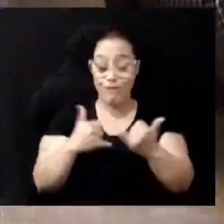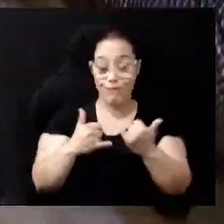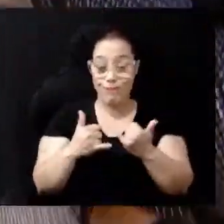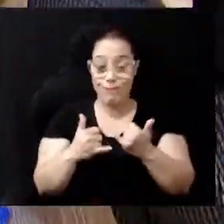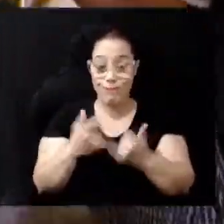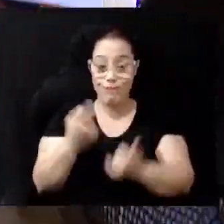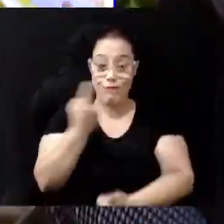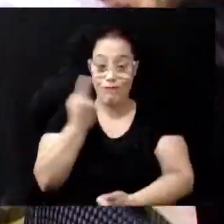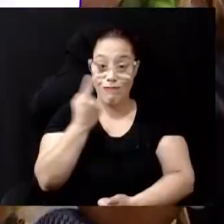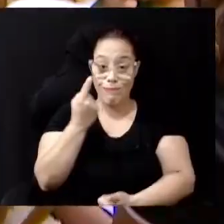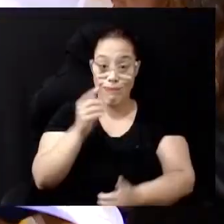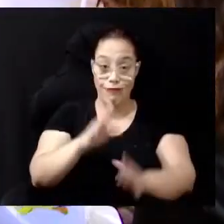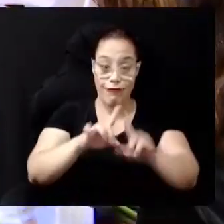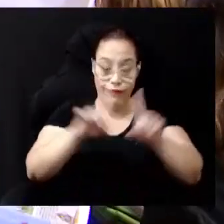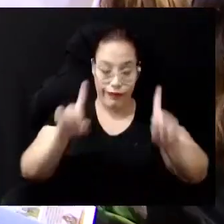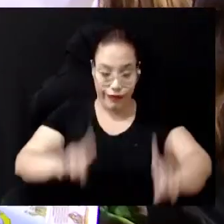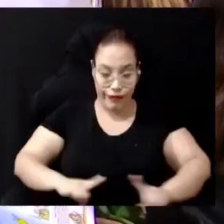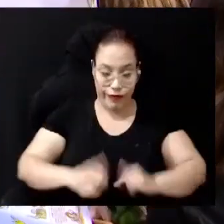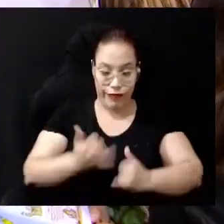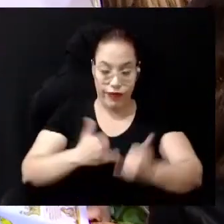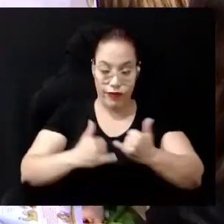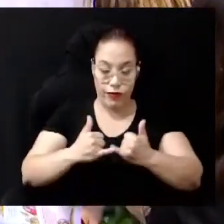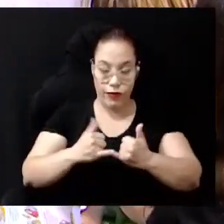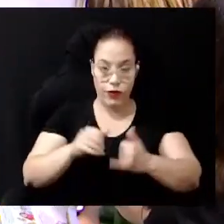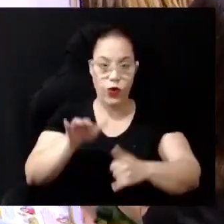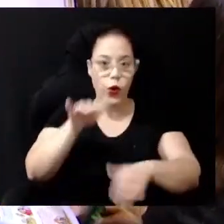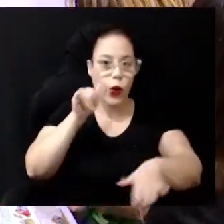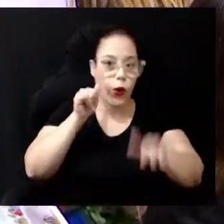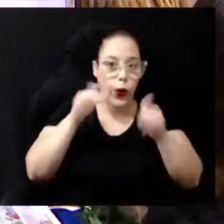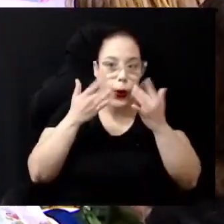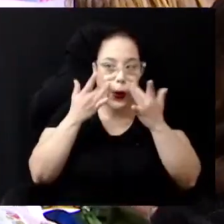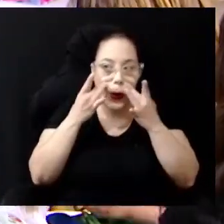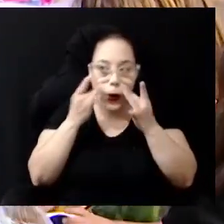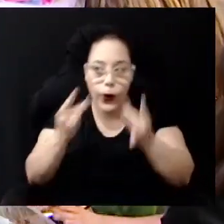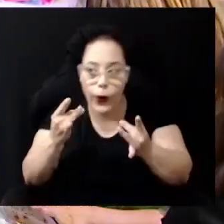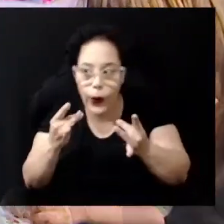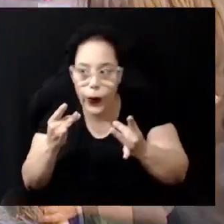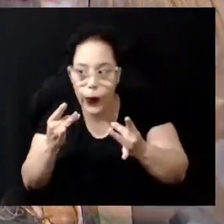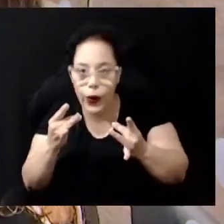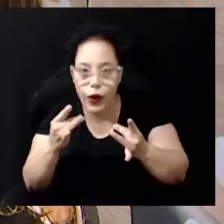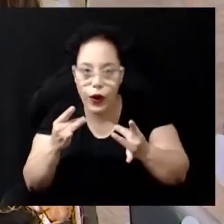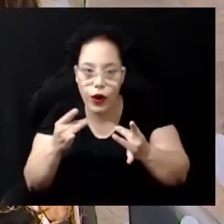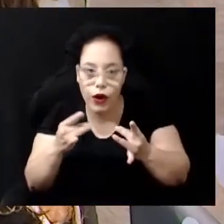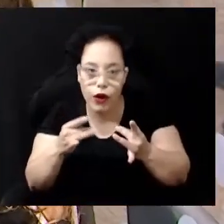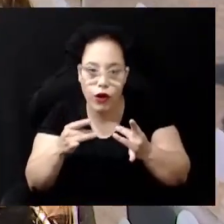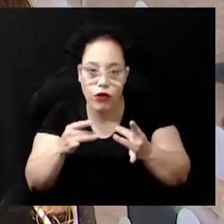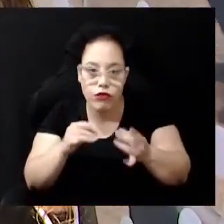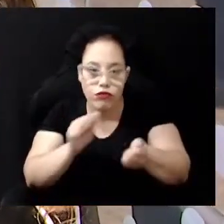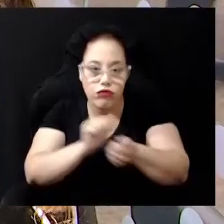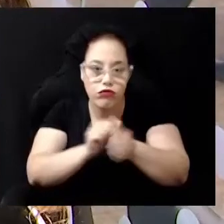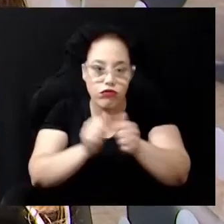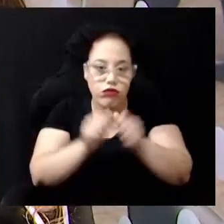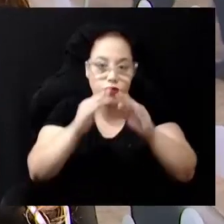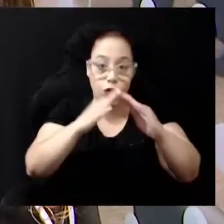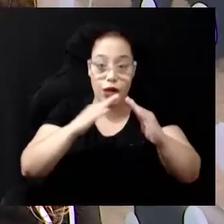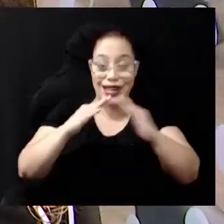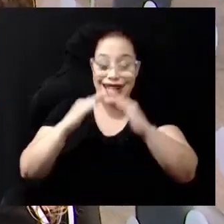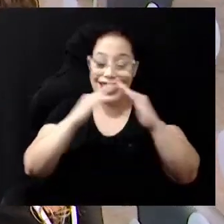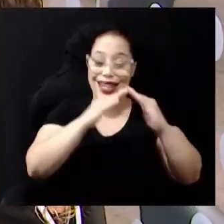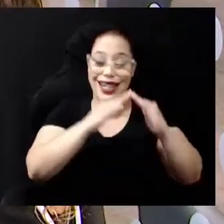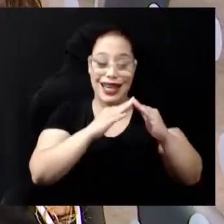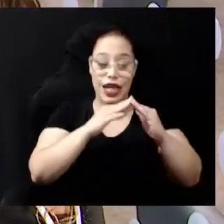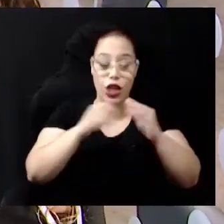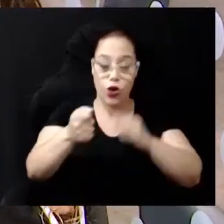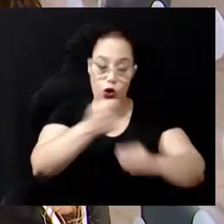crianças se divertirem um dos brinquedos instalados no local e que chamou a atenção da garotada simula o